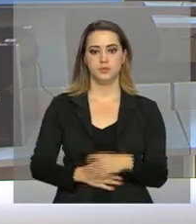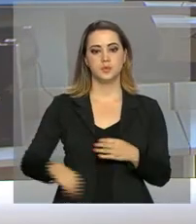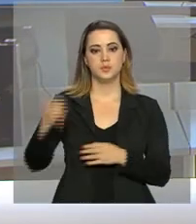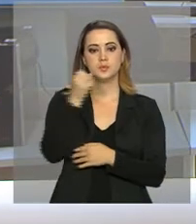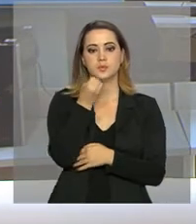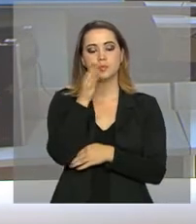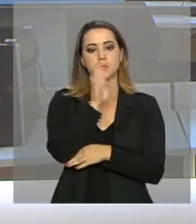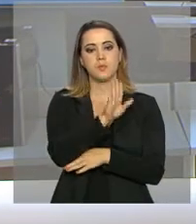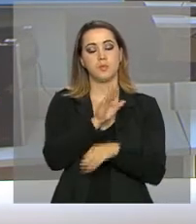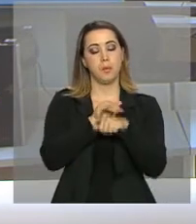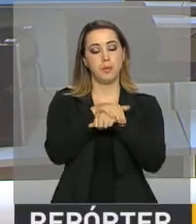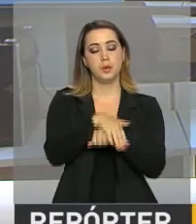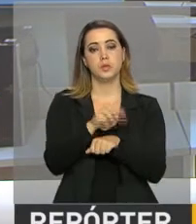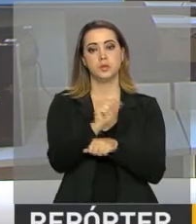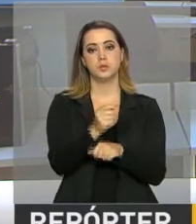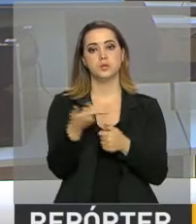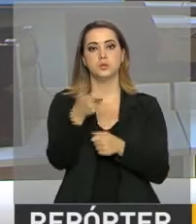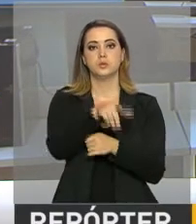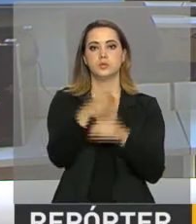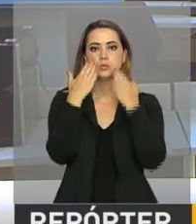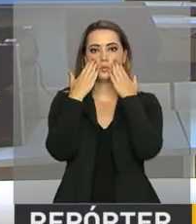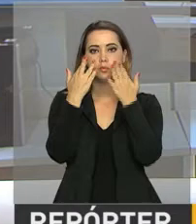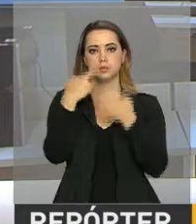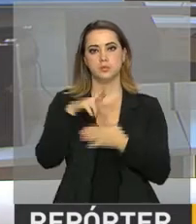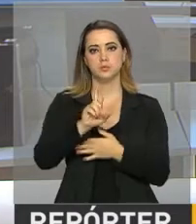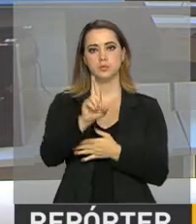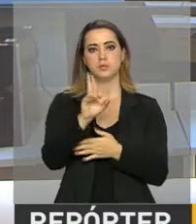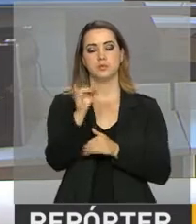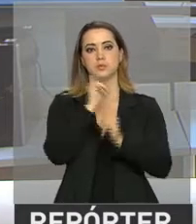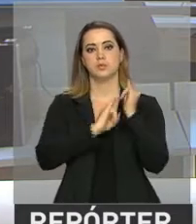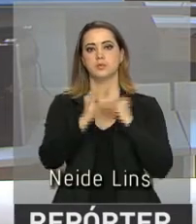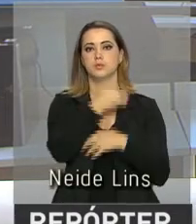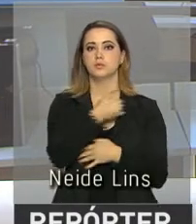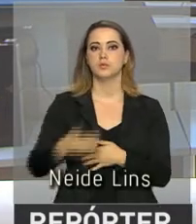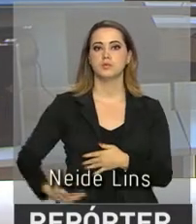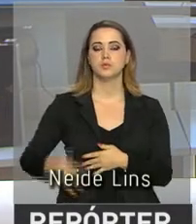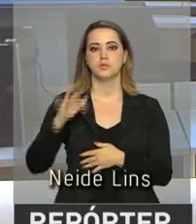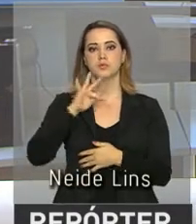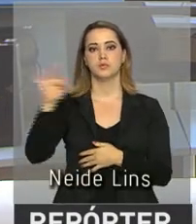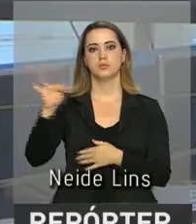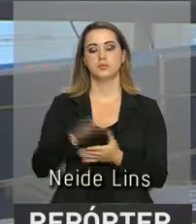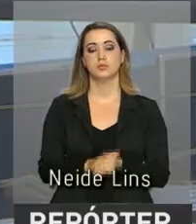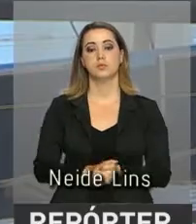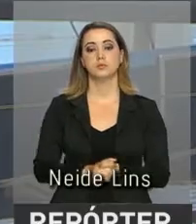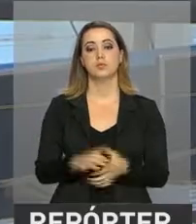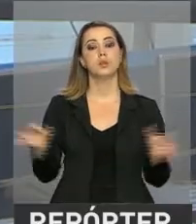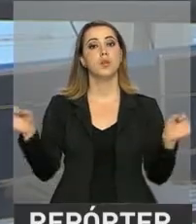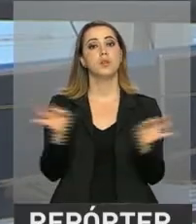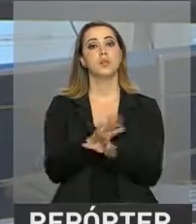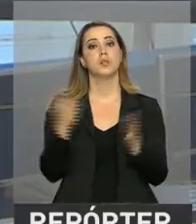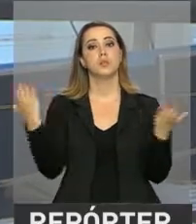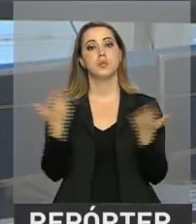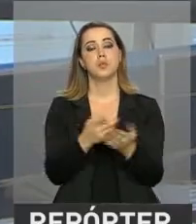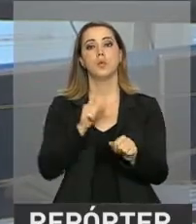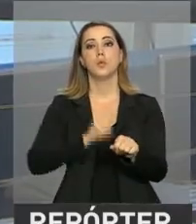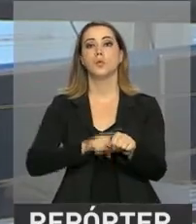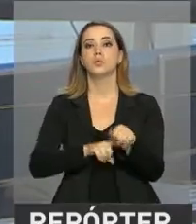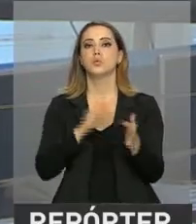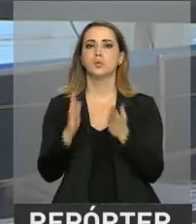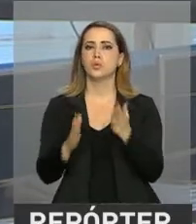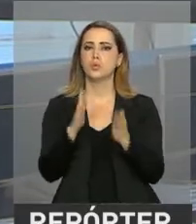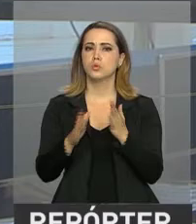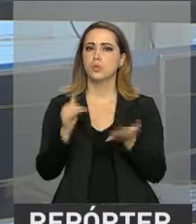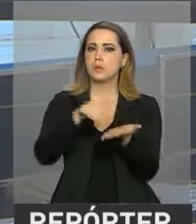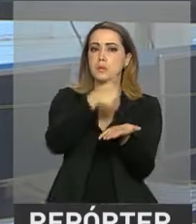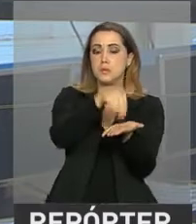Olá, boa noite. No ar mais uma edição do Repórter NBR e as notícias do governo federal. Termina hoje o prazo para as